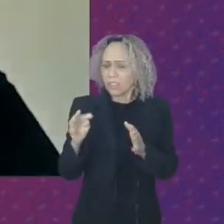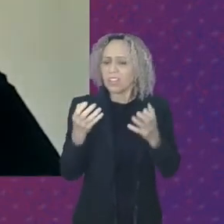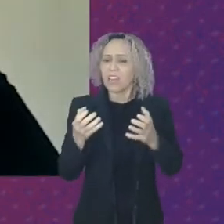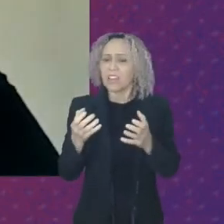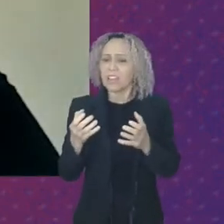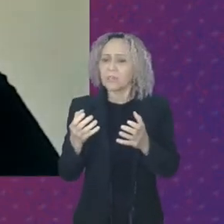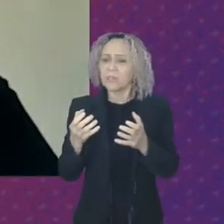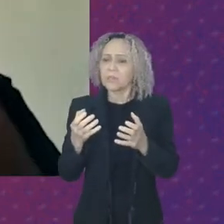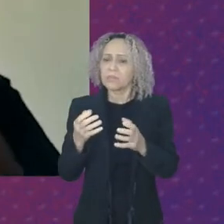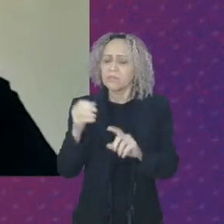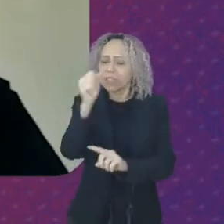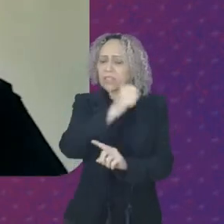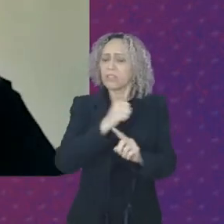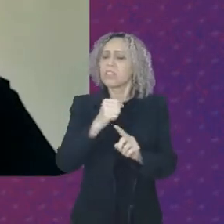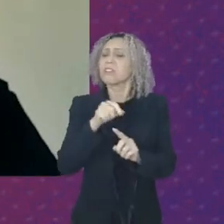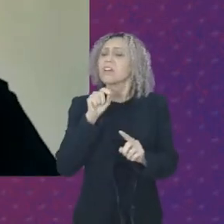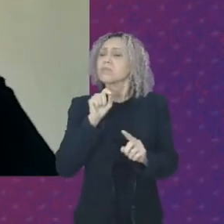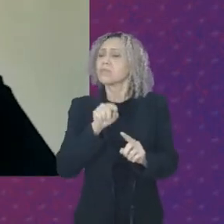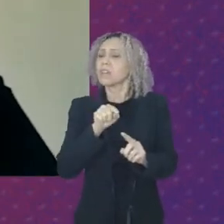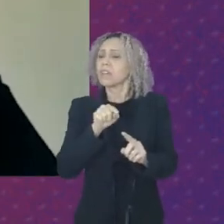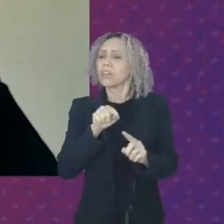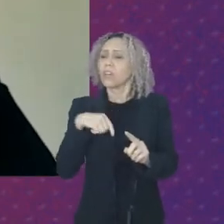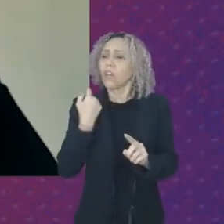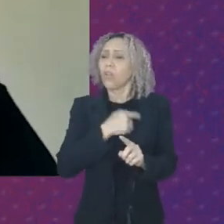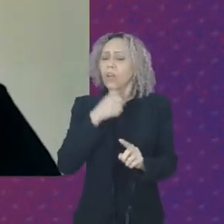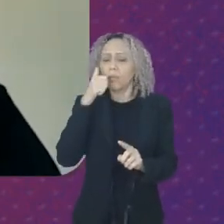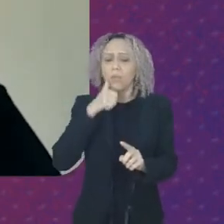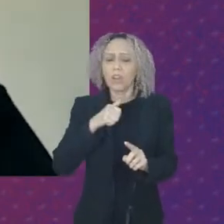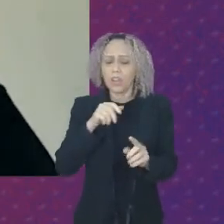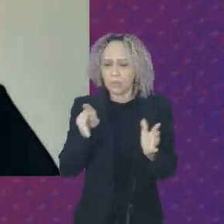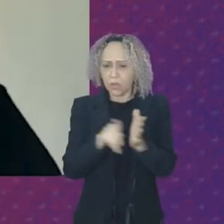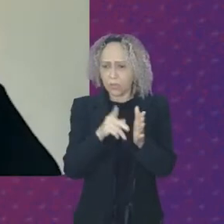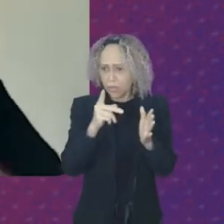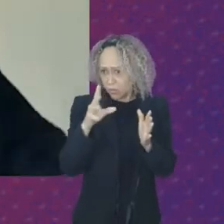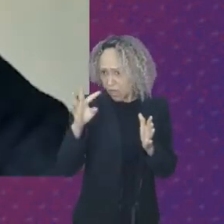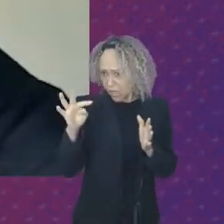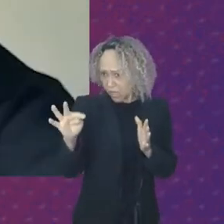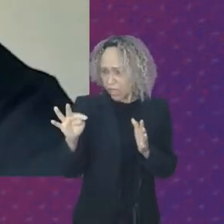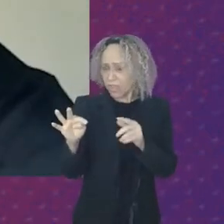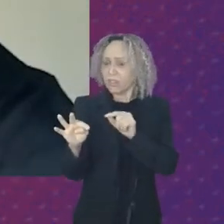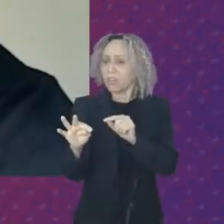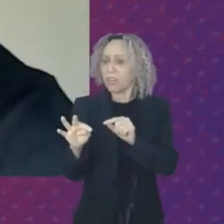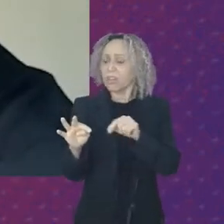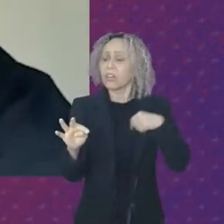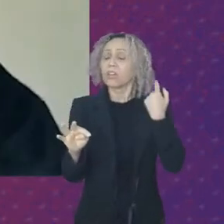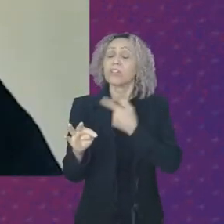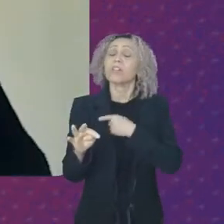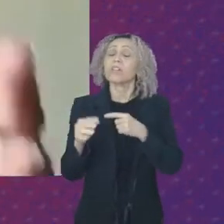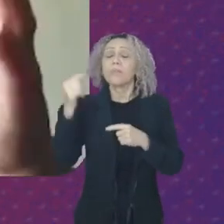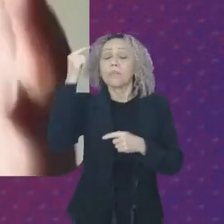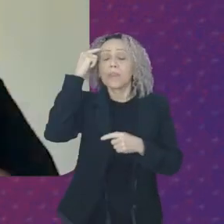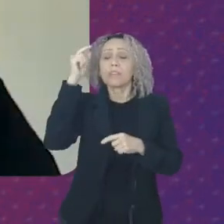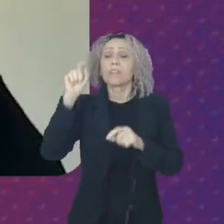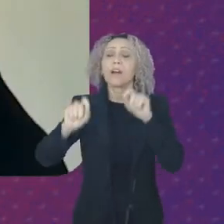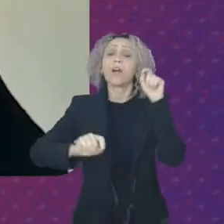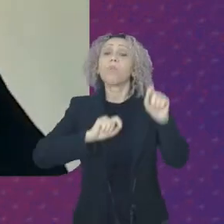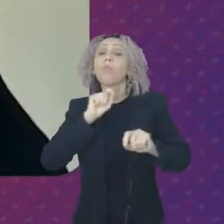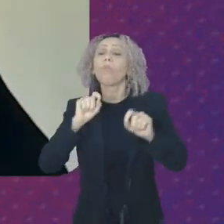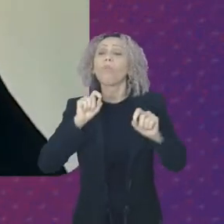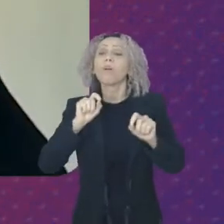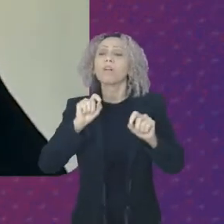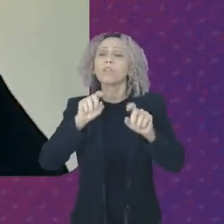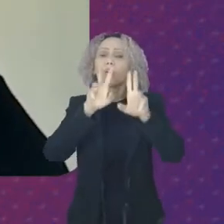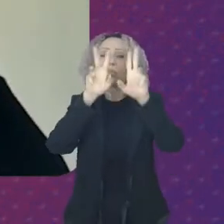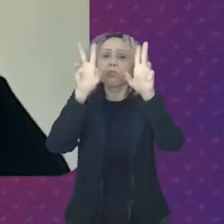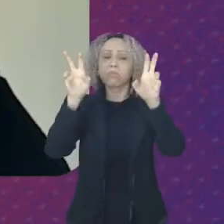dessa sociedade. O que nós, mulheres do Partido dos Trabalhadores e das Trabalhadoras, pensamos sobre os